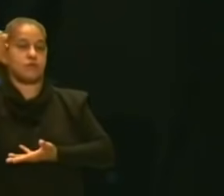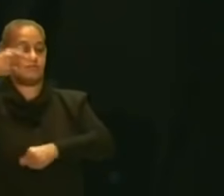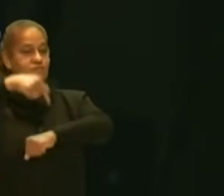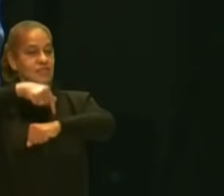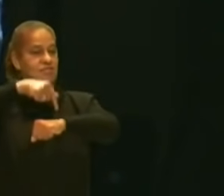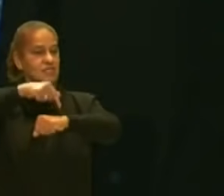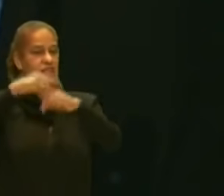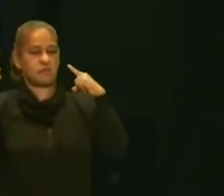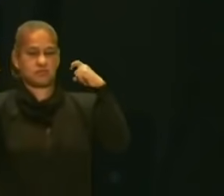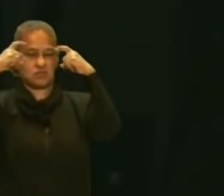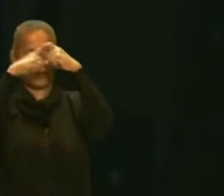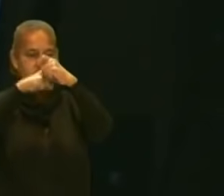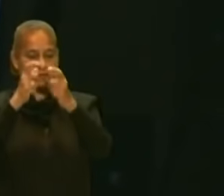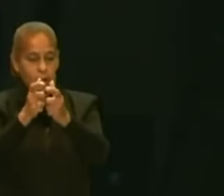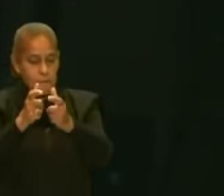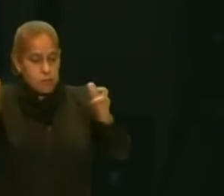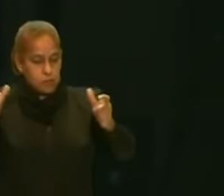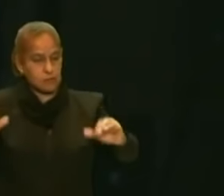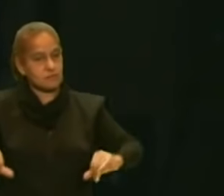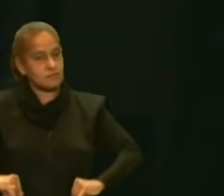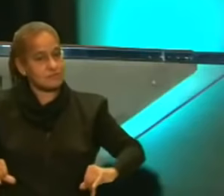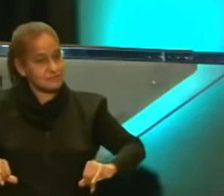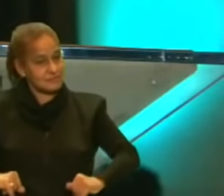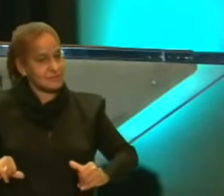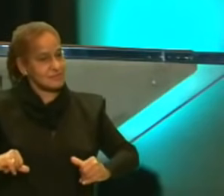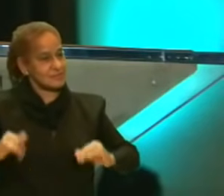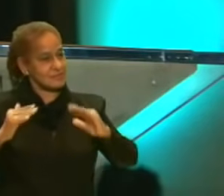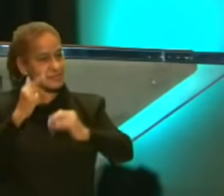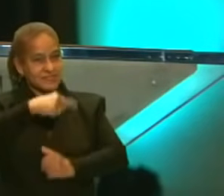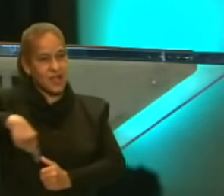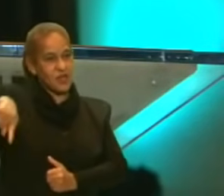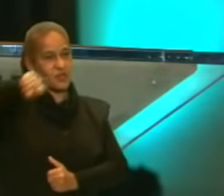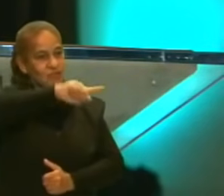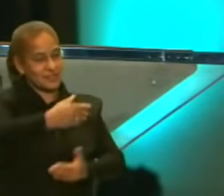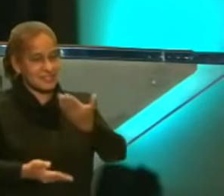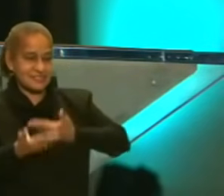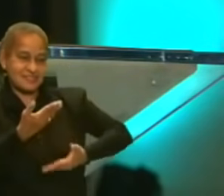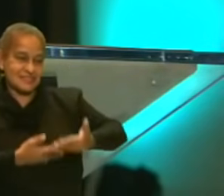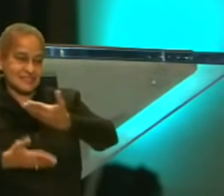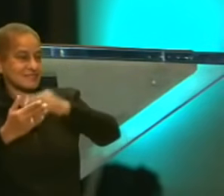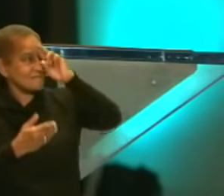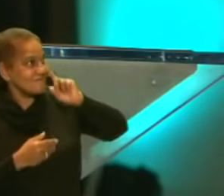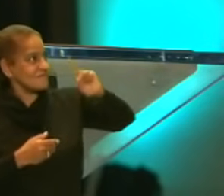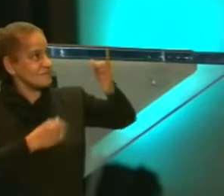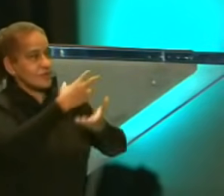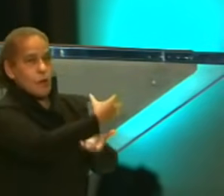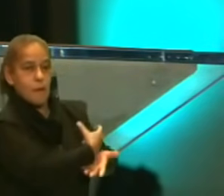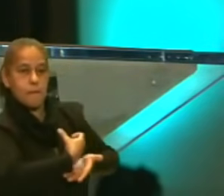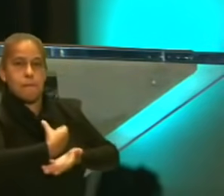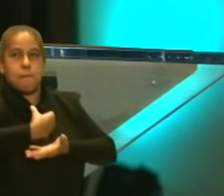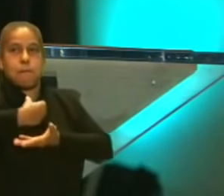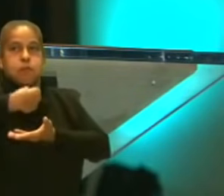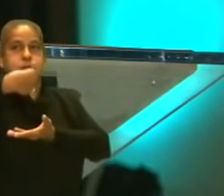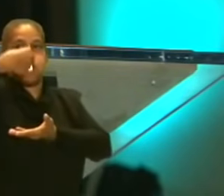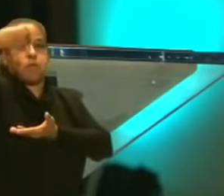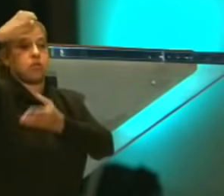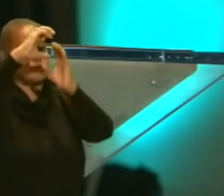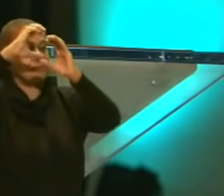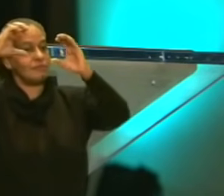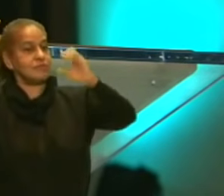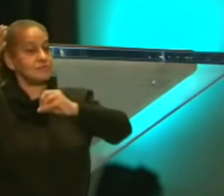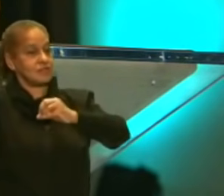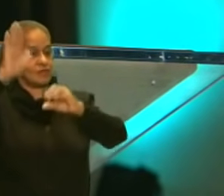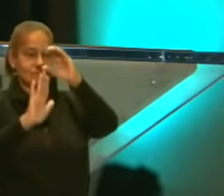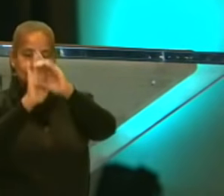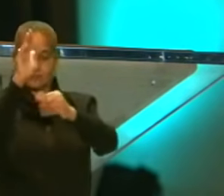da grande tribulação, vai ter o arrebatamento da igreja nesse momento. E aí, isso encontramos no capítulo